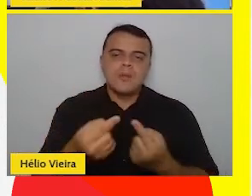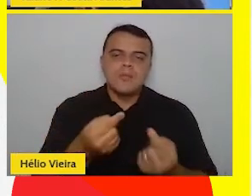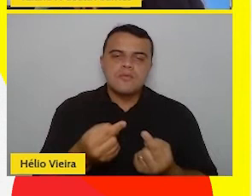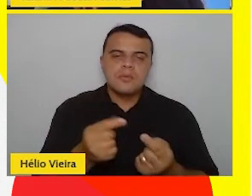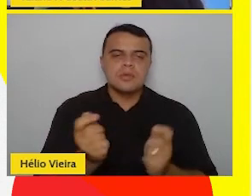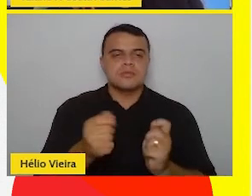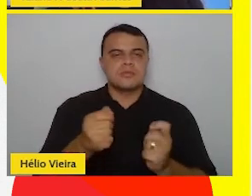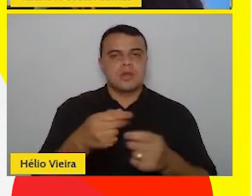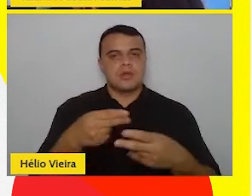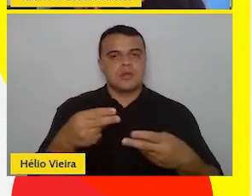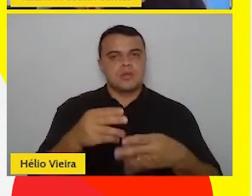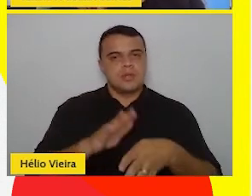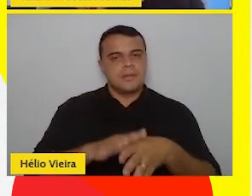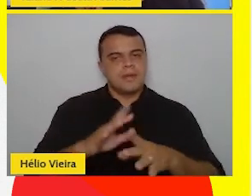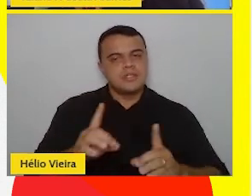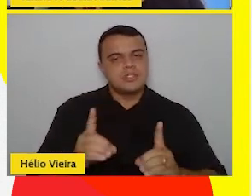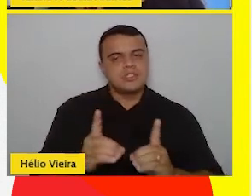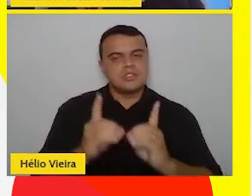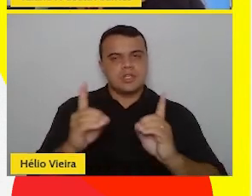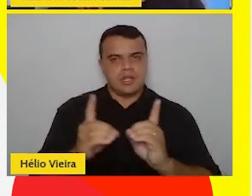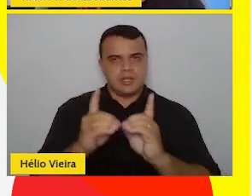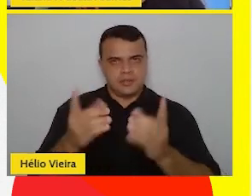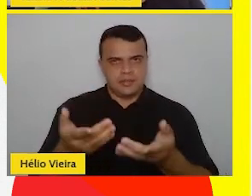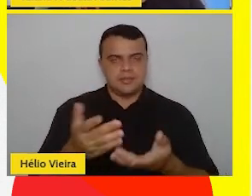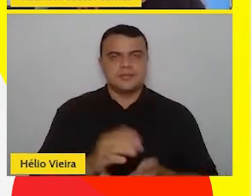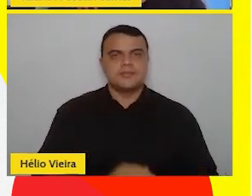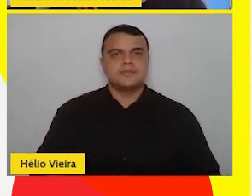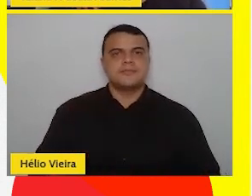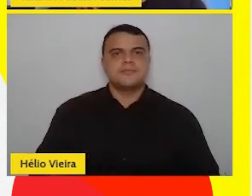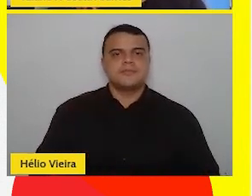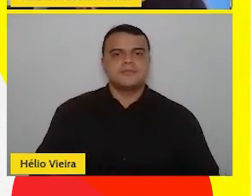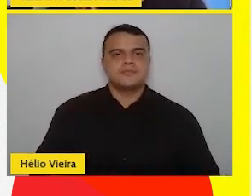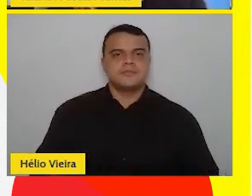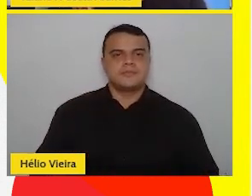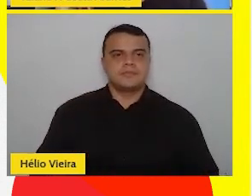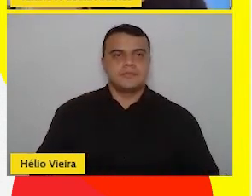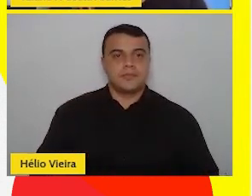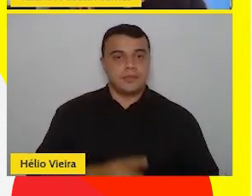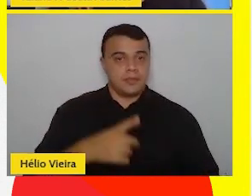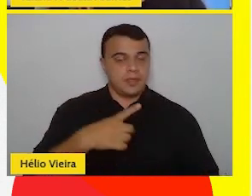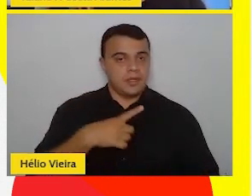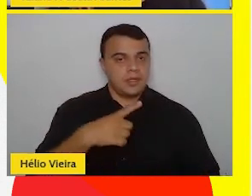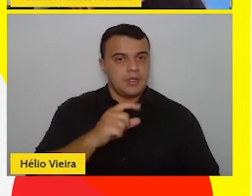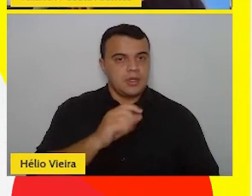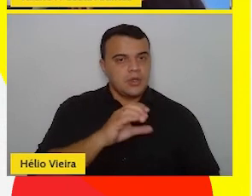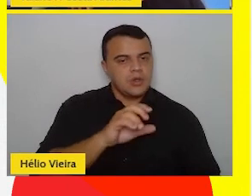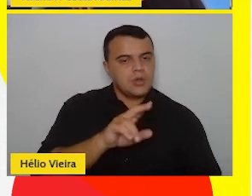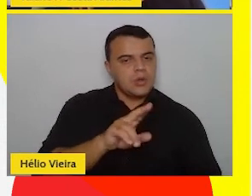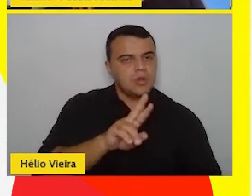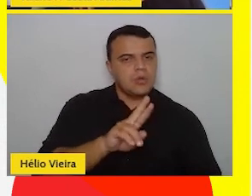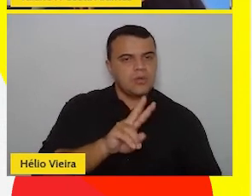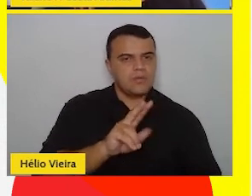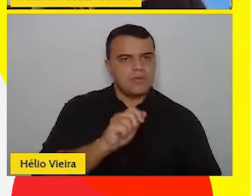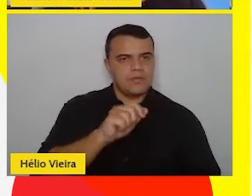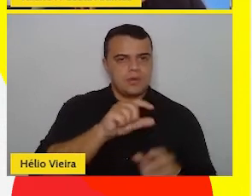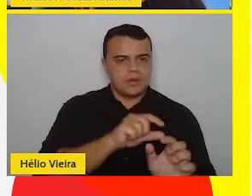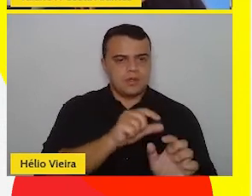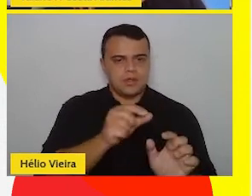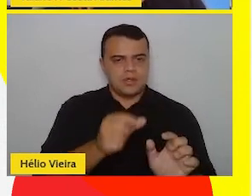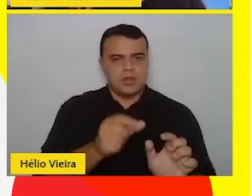de coisas mais dinâmicas, de obras mais dinâmicas. E as linhas curvas, elas